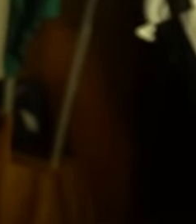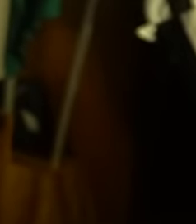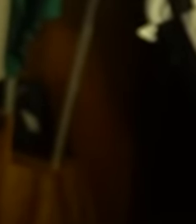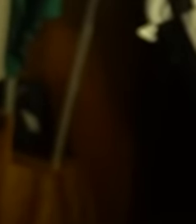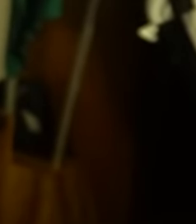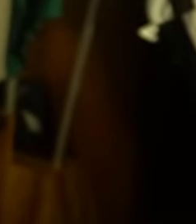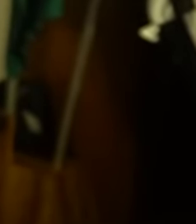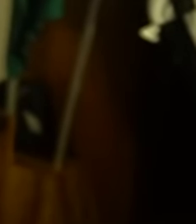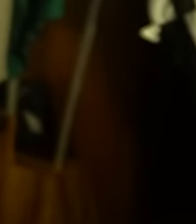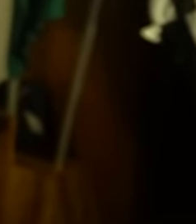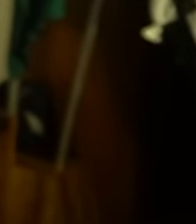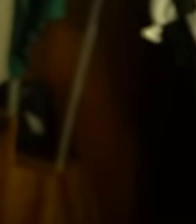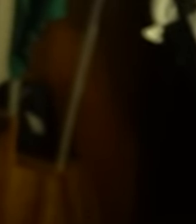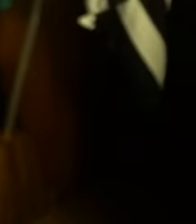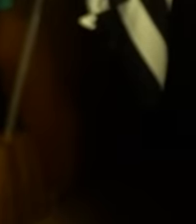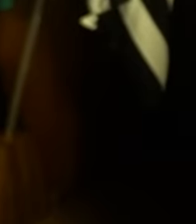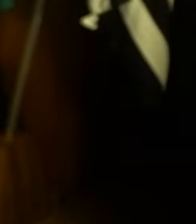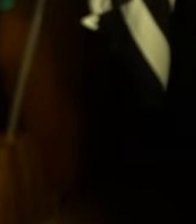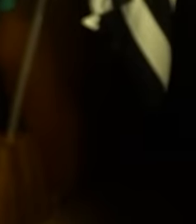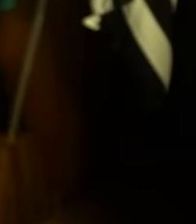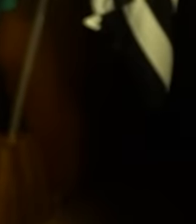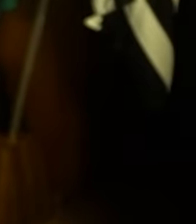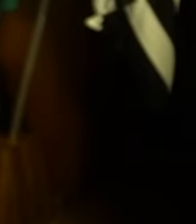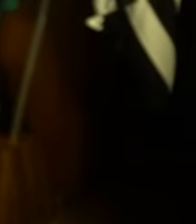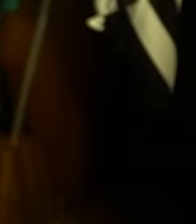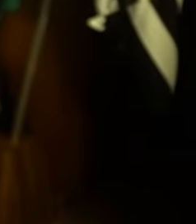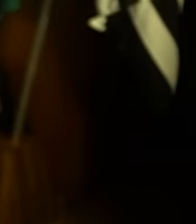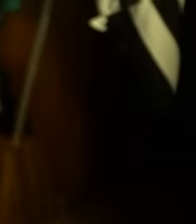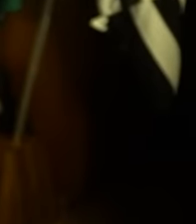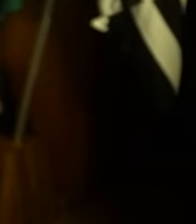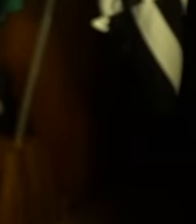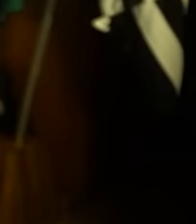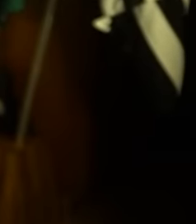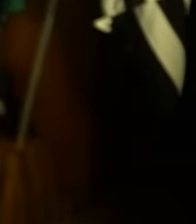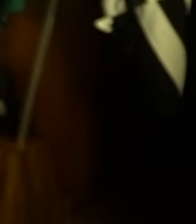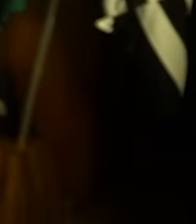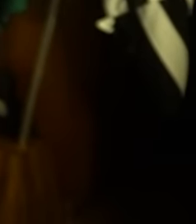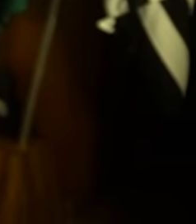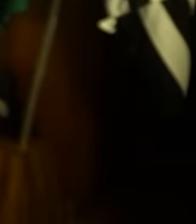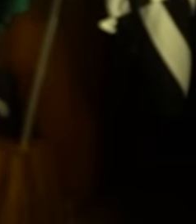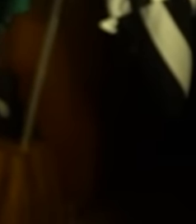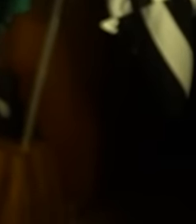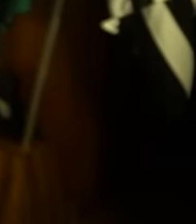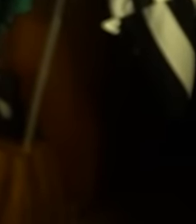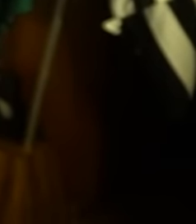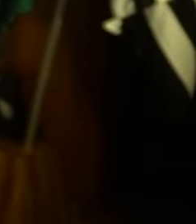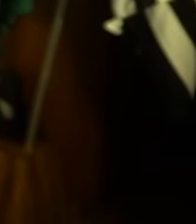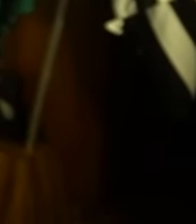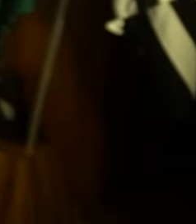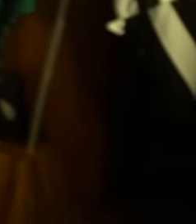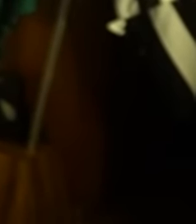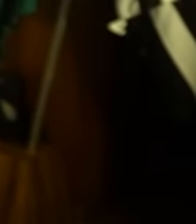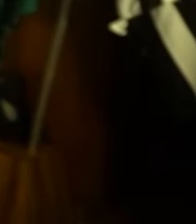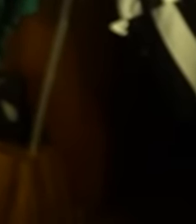coloquem a nossa vida em risco. É o julgamento de uma DPF, uma ação de descumprimento de preceito fundamental, que eu ingressei